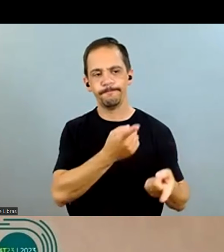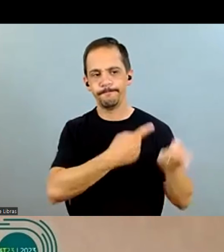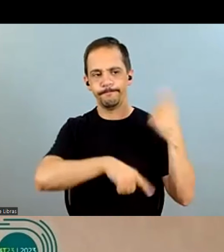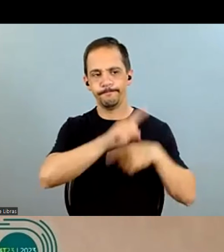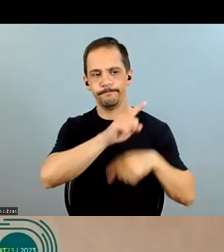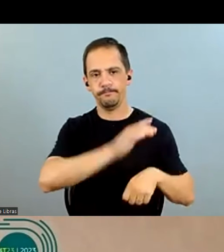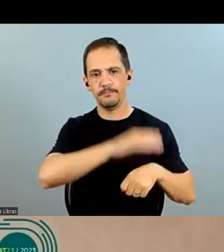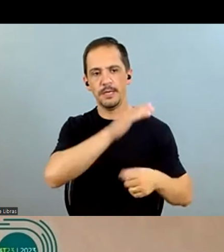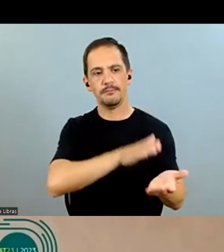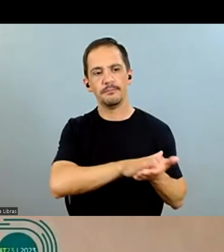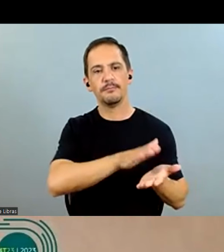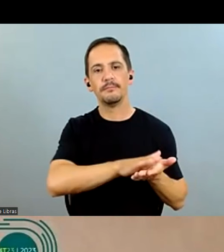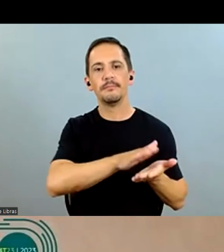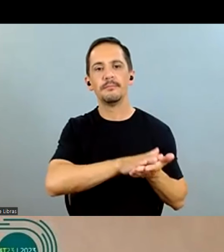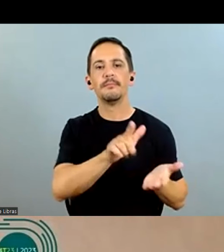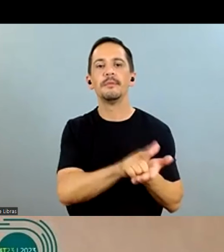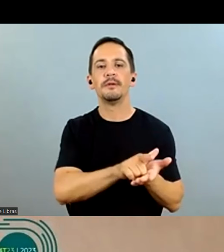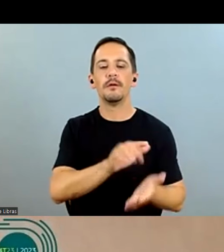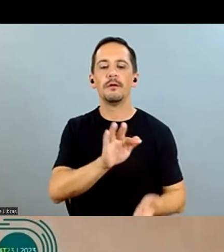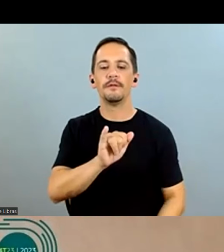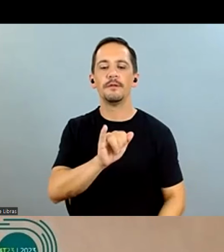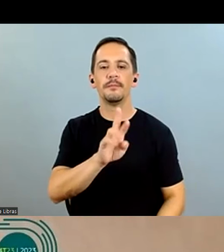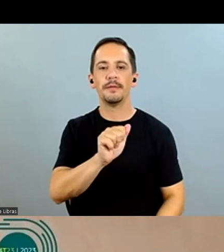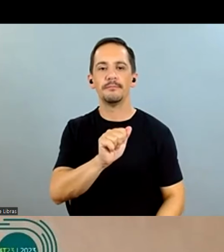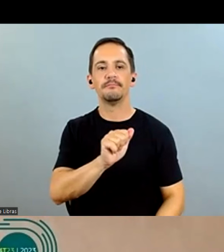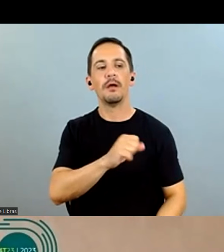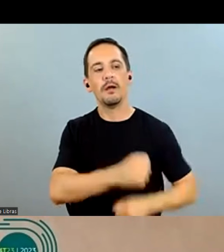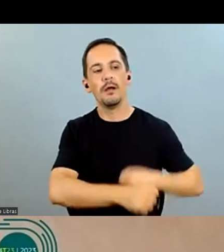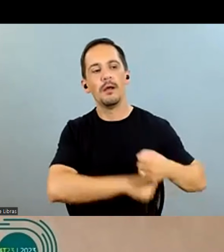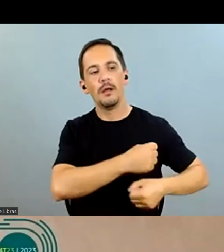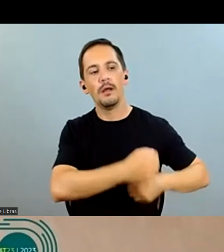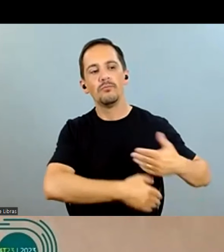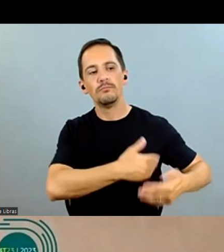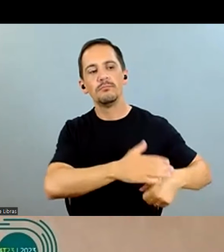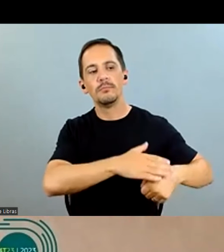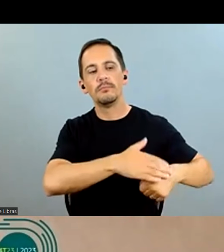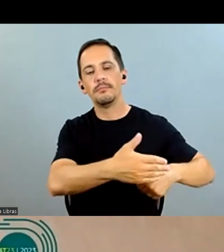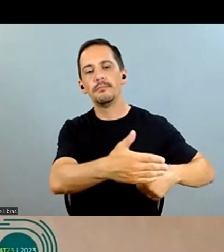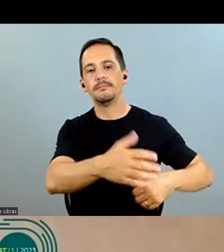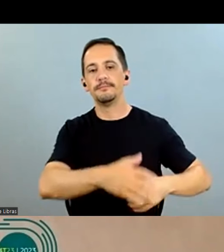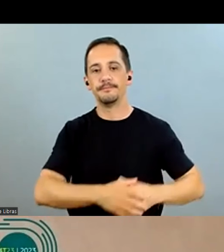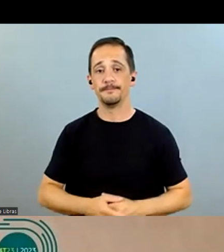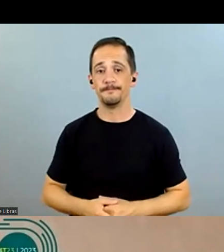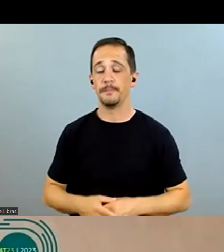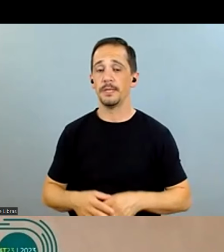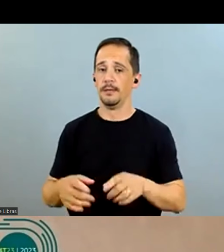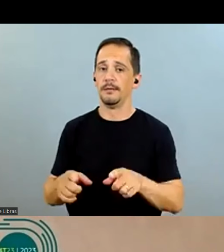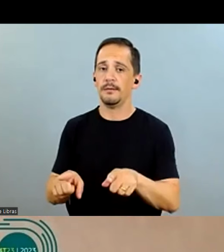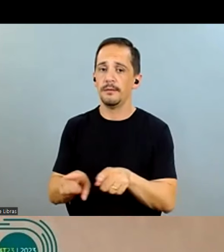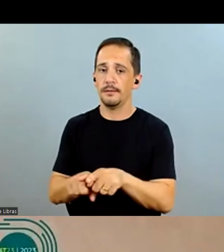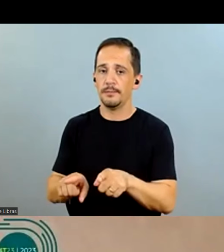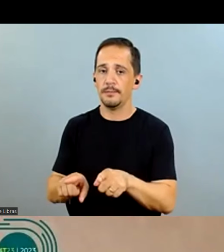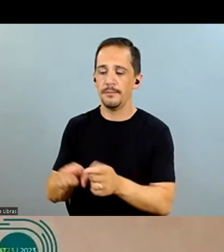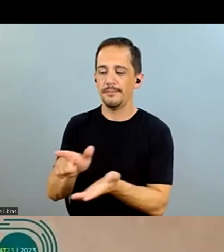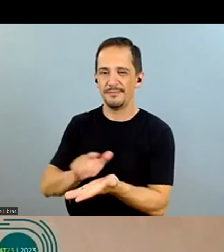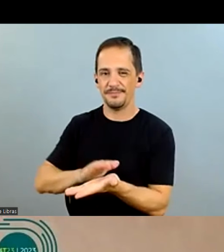fibra né que vai acontecendo ao longo do tempo eh e também a a no próprio papelão do lado o